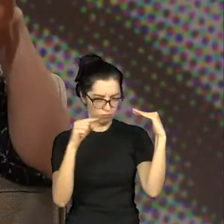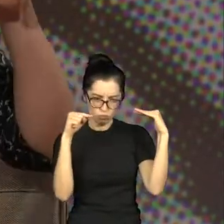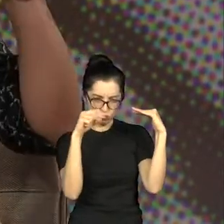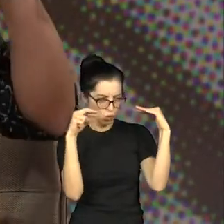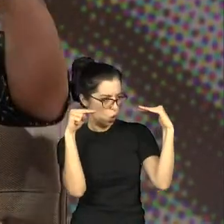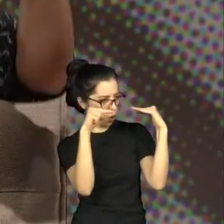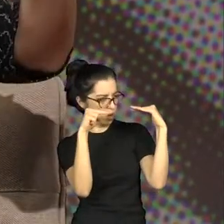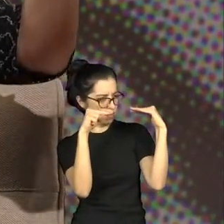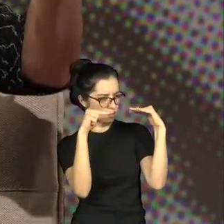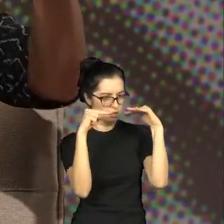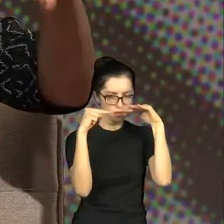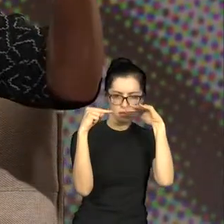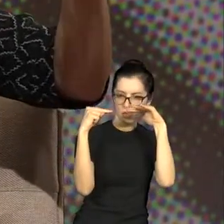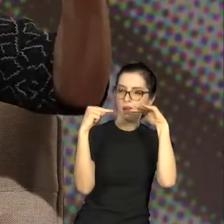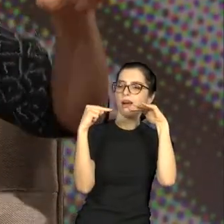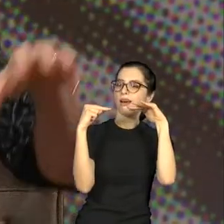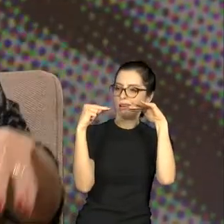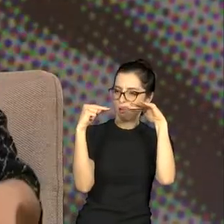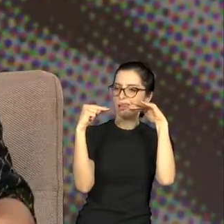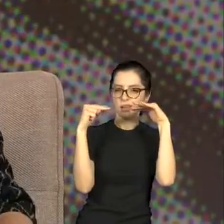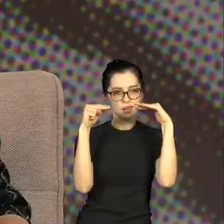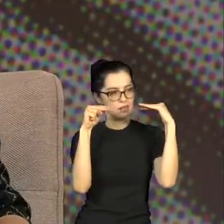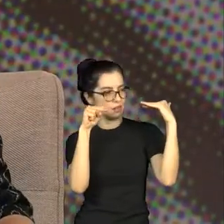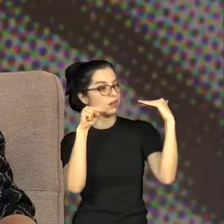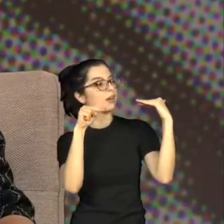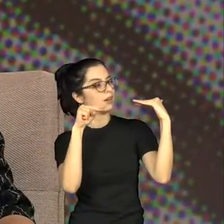coisa, umas cabecinhas assim.